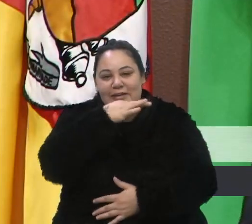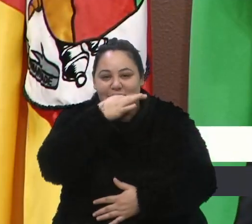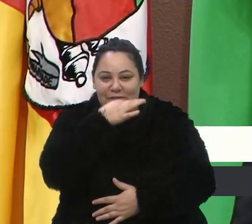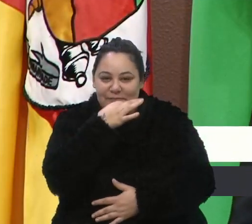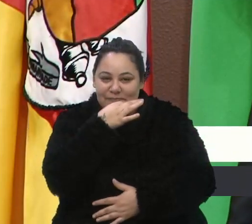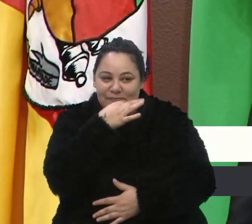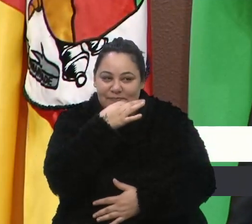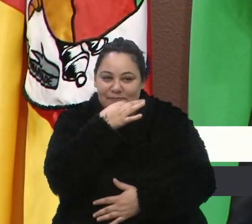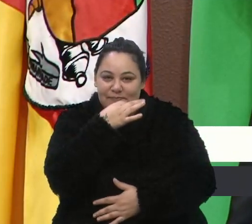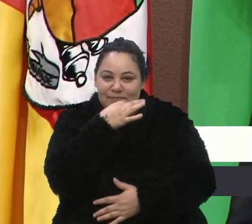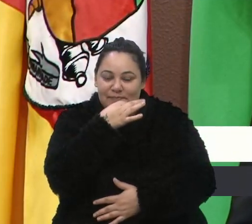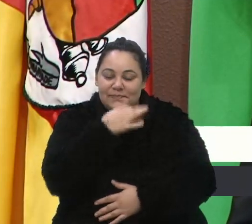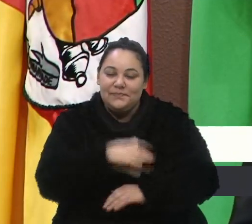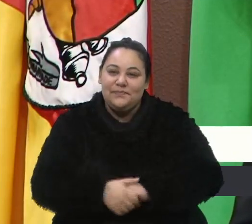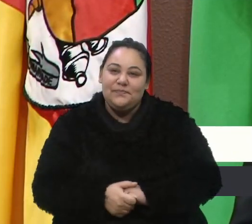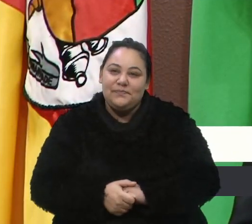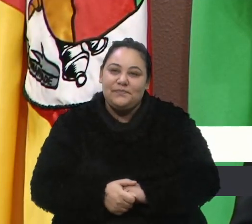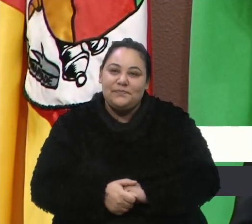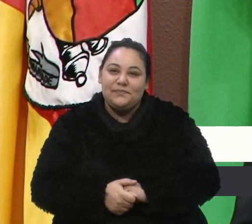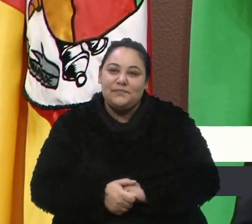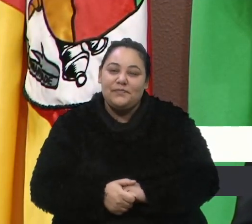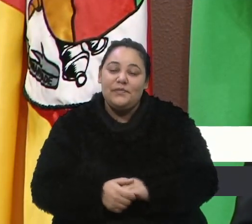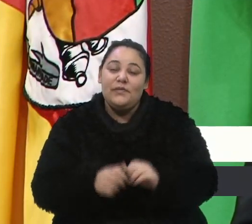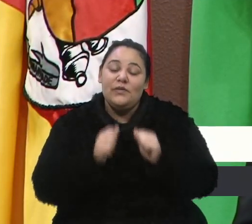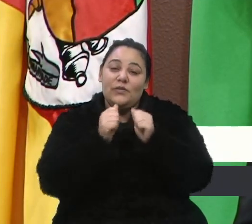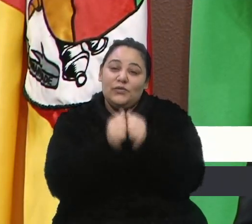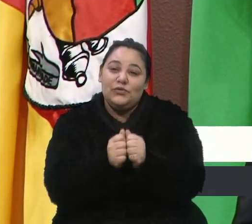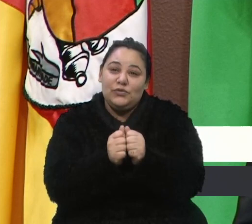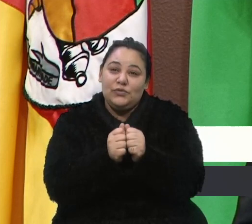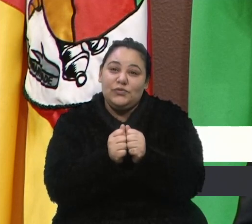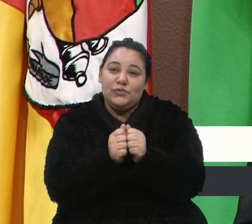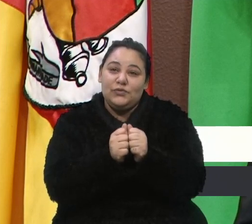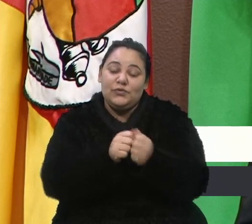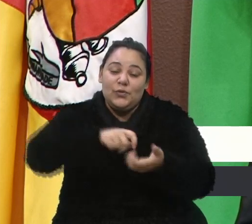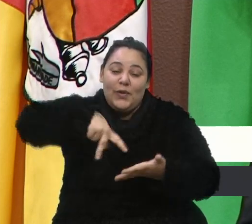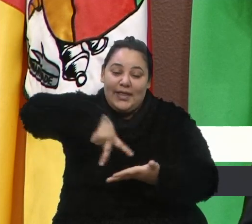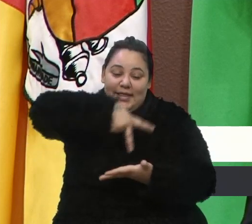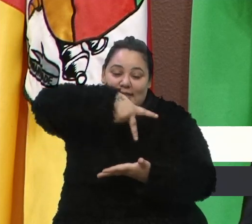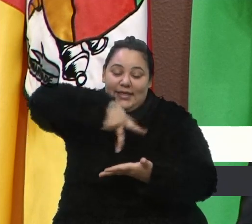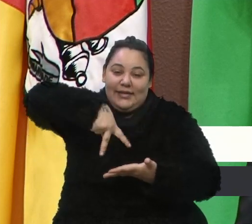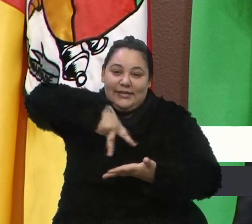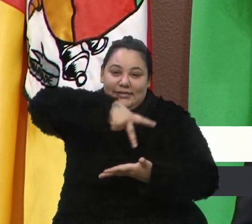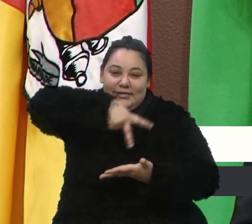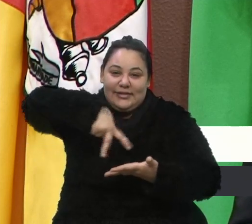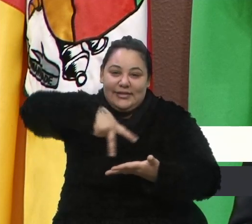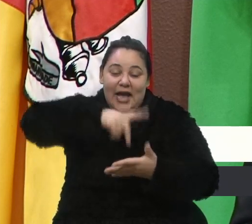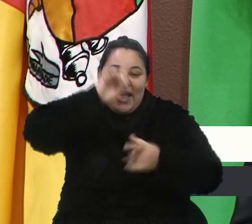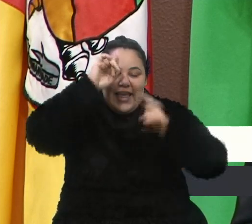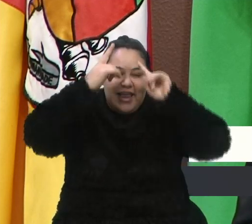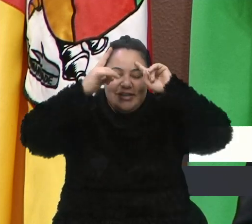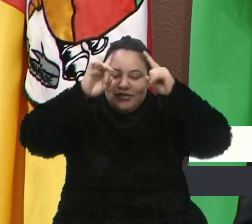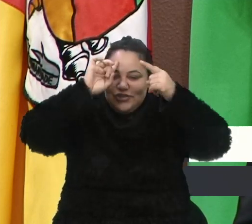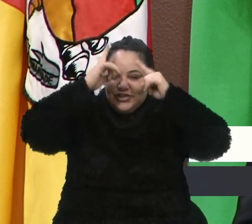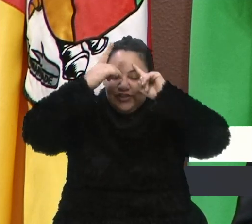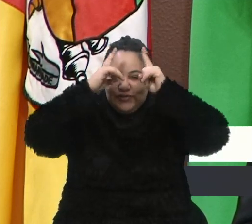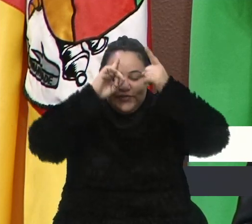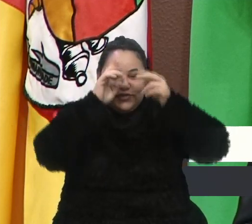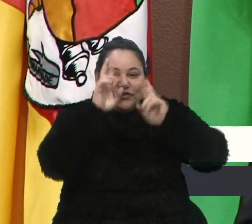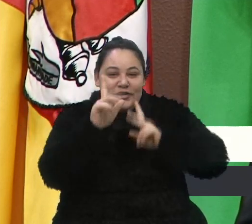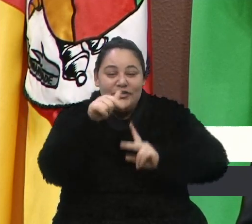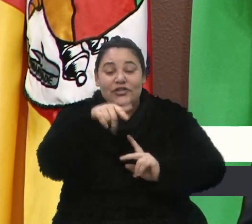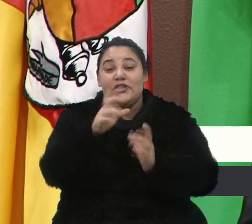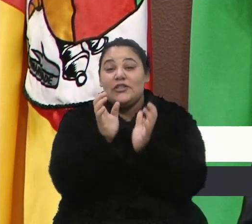Sul e vizinha. Através de sua coreografia criativa, o grupo Alarme